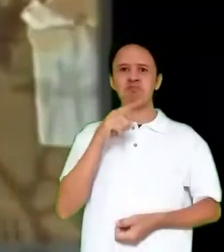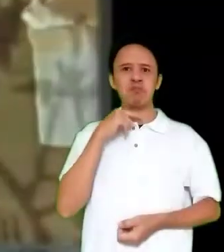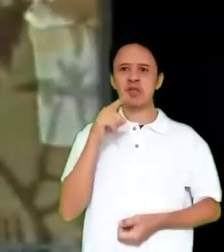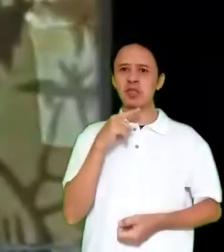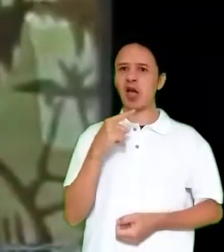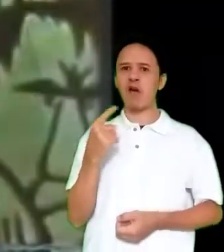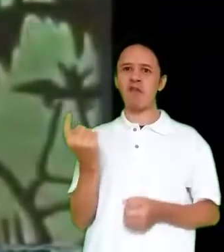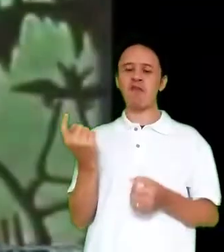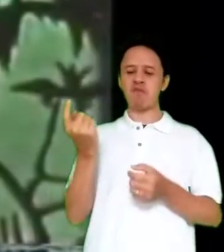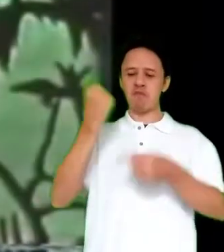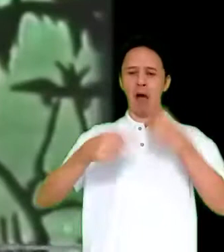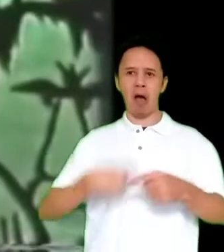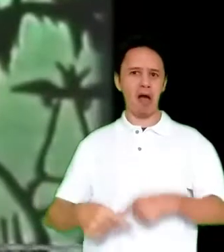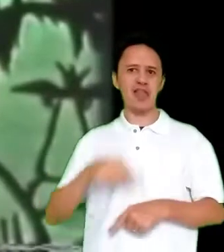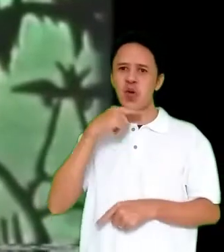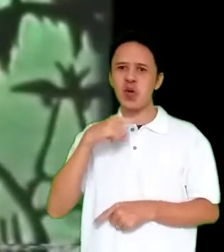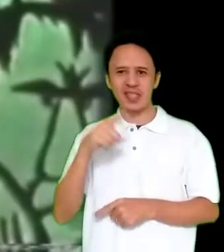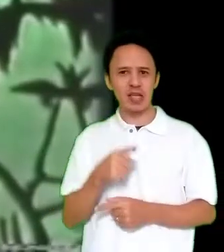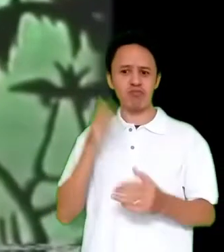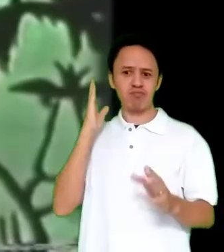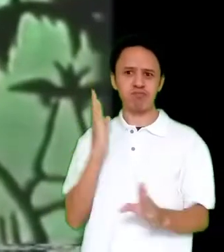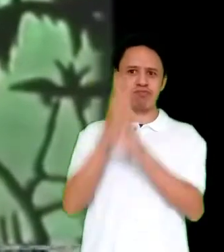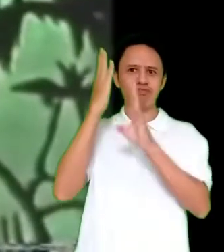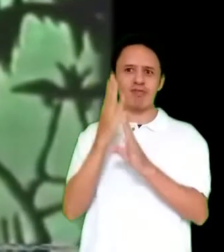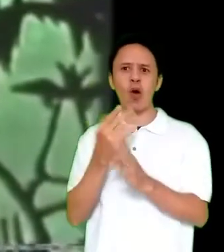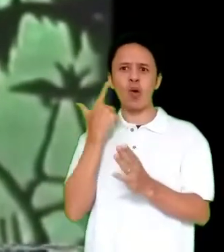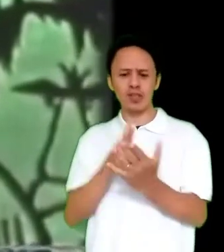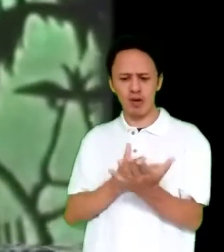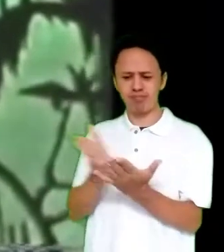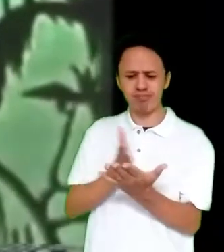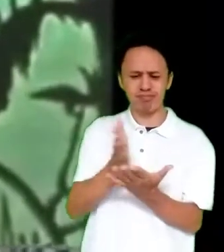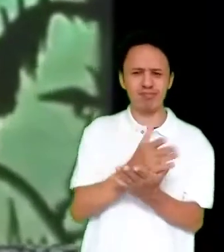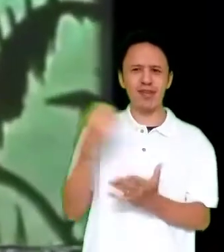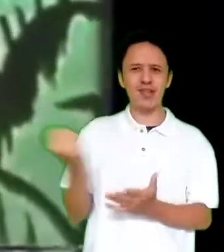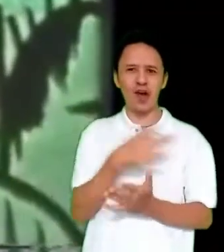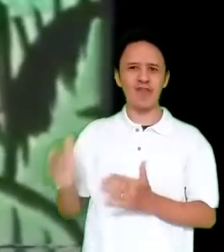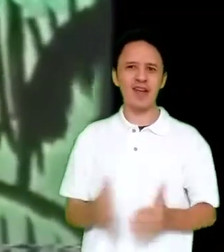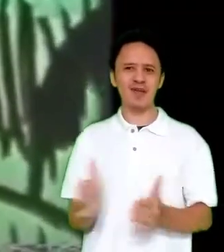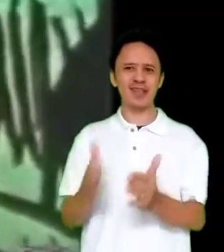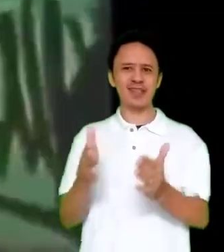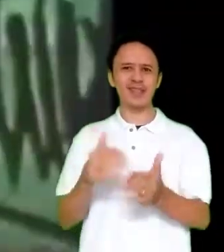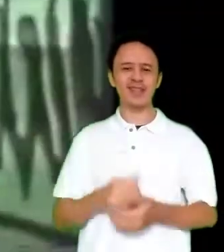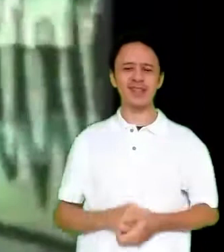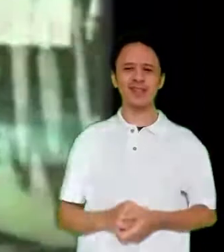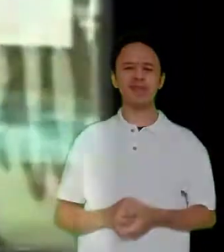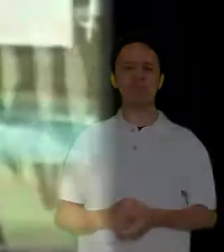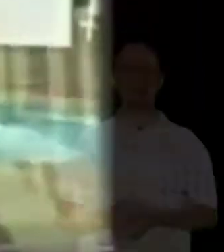Ninguém conseguiria mudar o curso da história, pois uma descoberta iria inevitavelmente abrir caminho para outra.